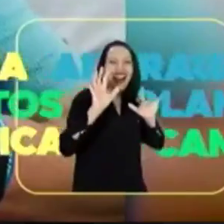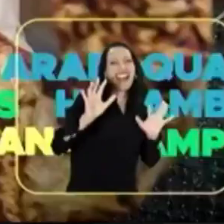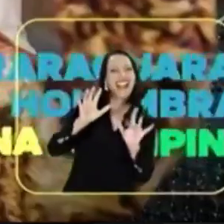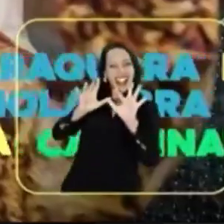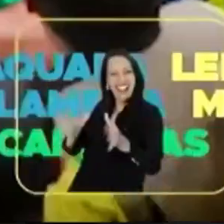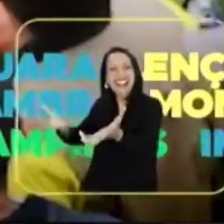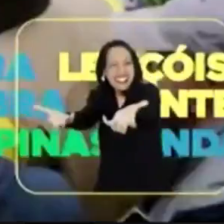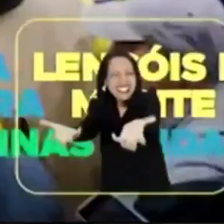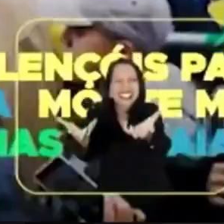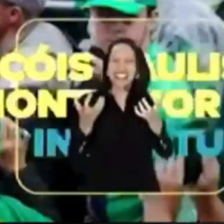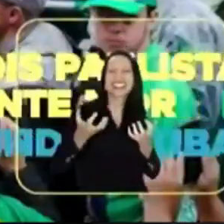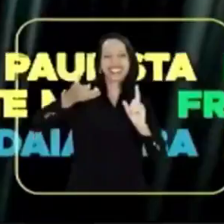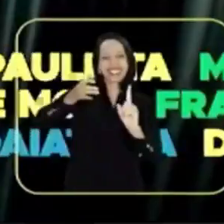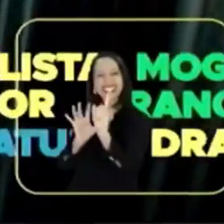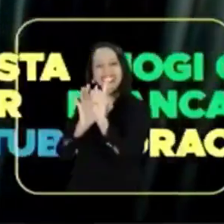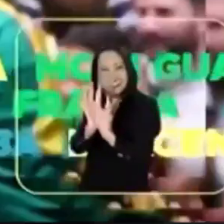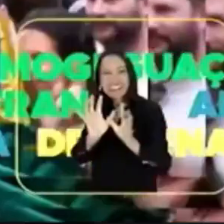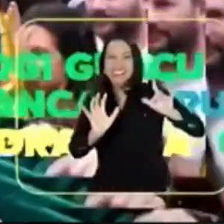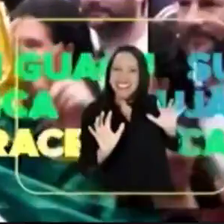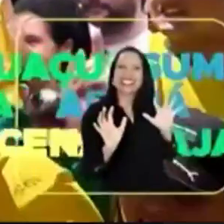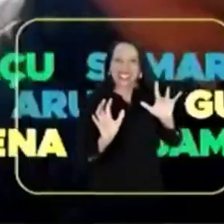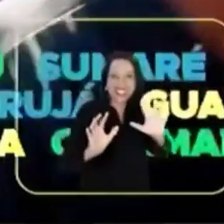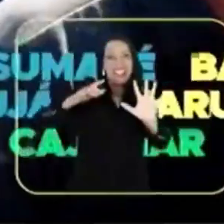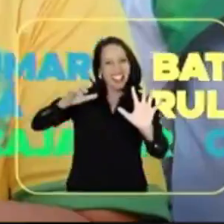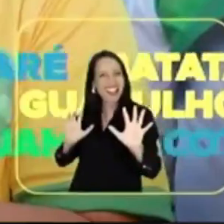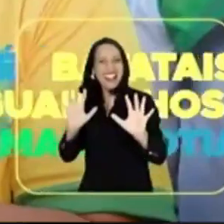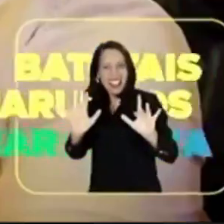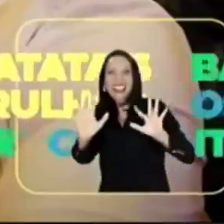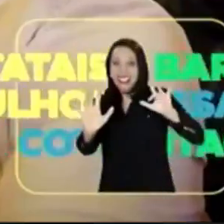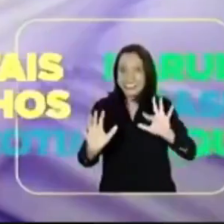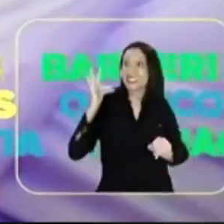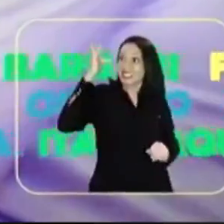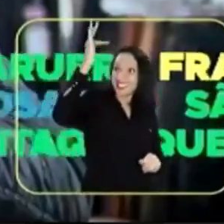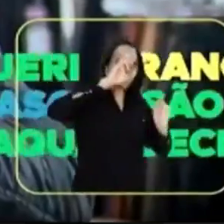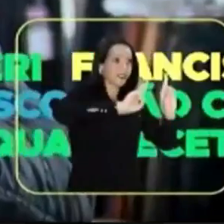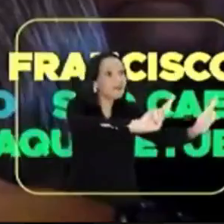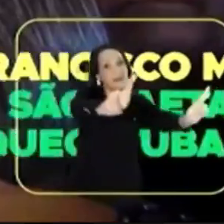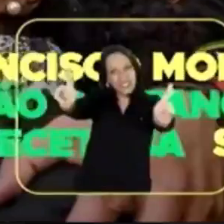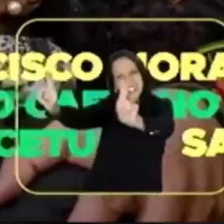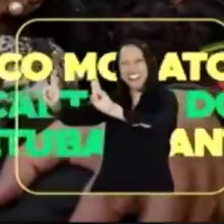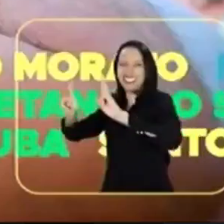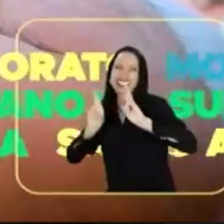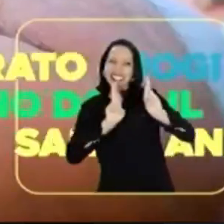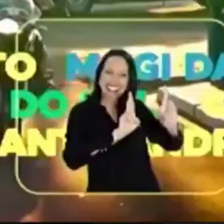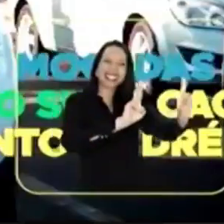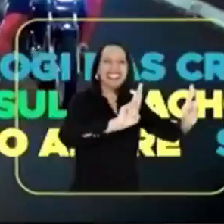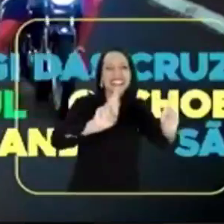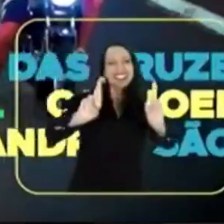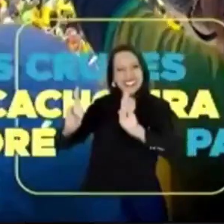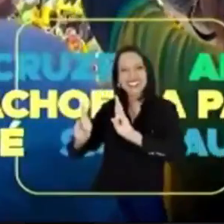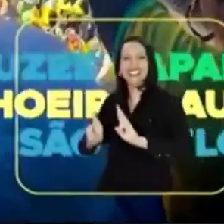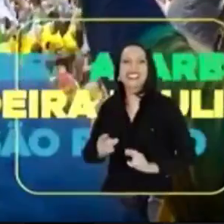Tarcísio, me leva, que eu te quero, me leva, que o futuro